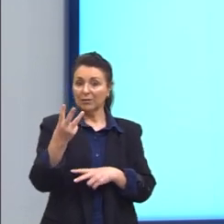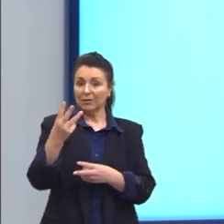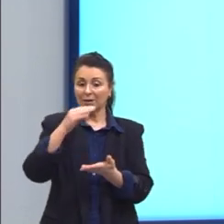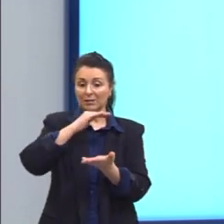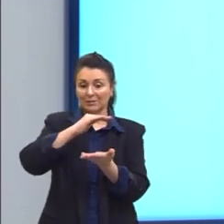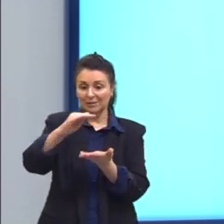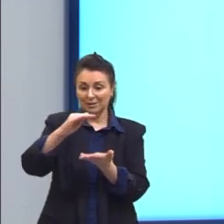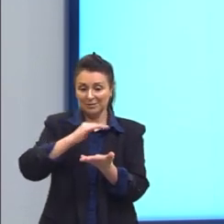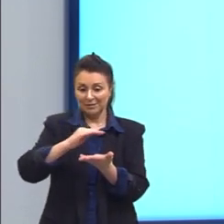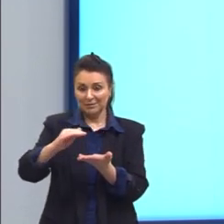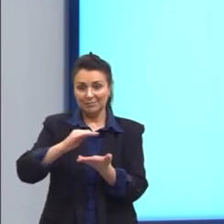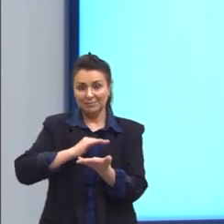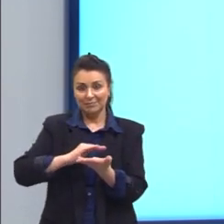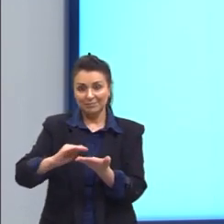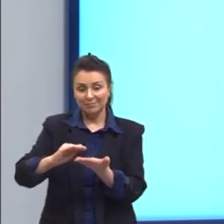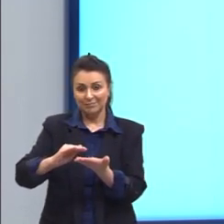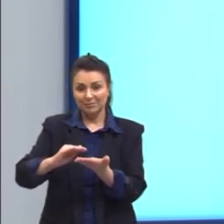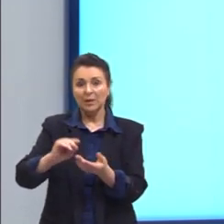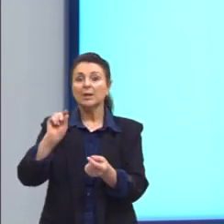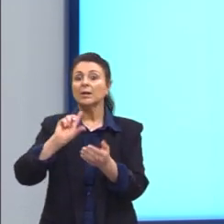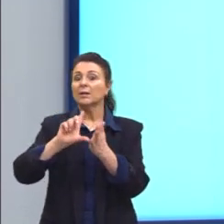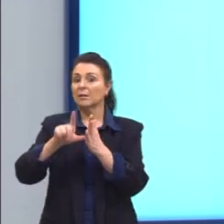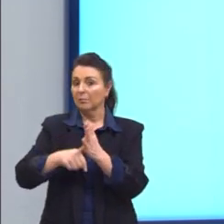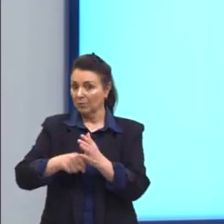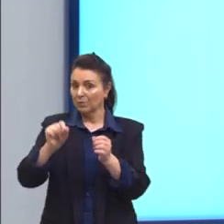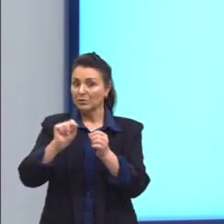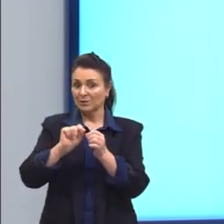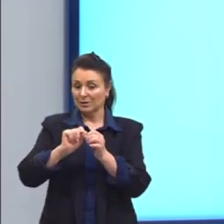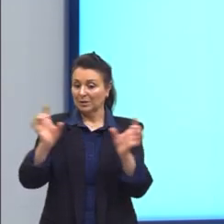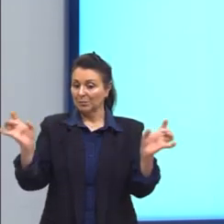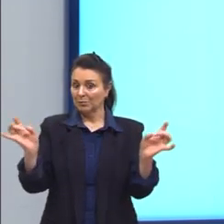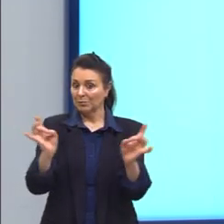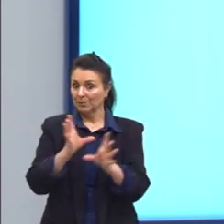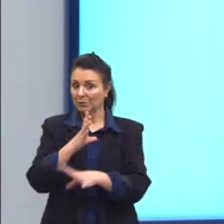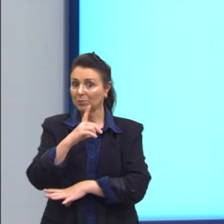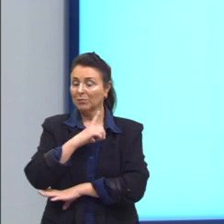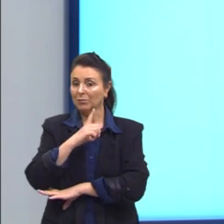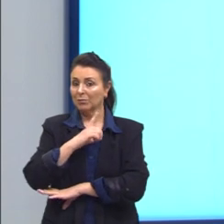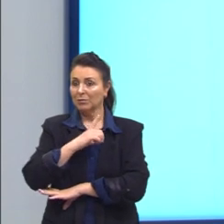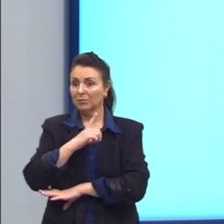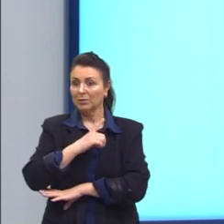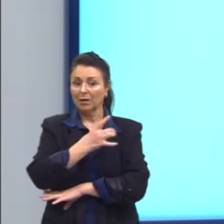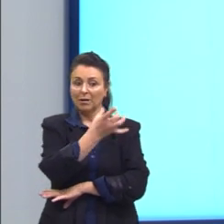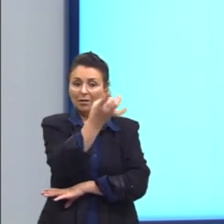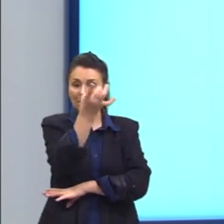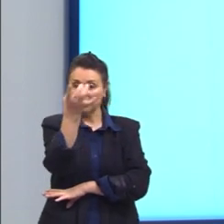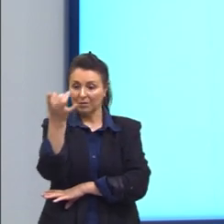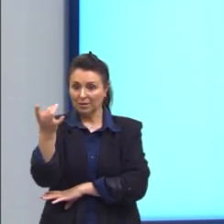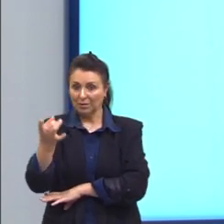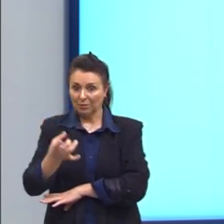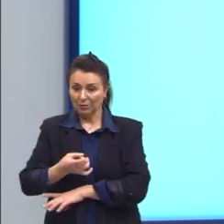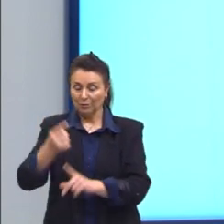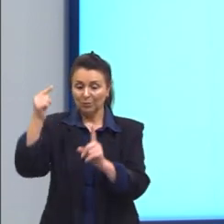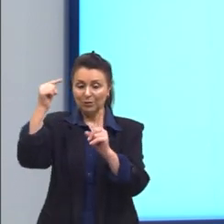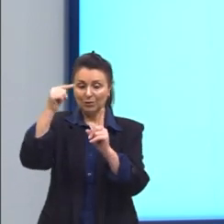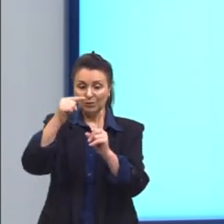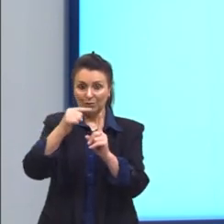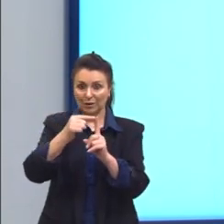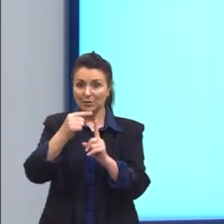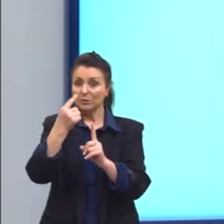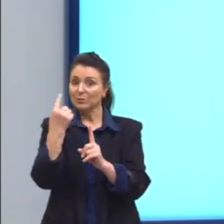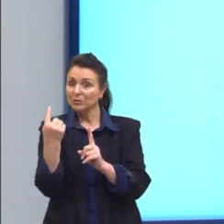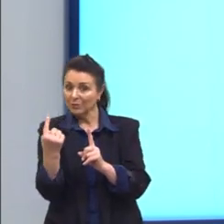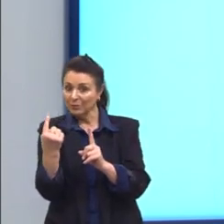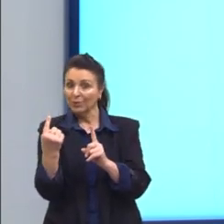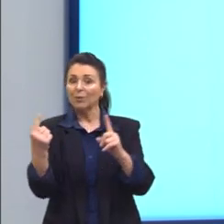secções que vão ser feitas e após fazer as secções nós vamos ter aqui em cada um dos vértices de um triângulo